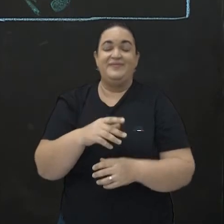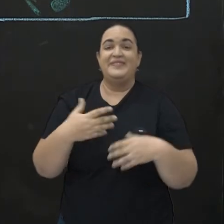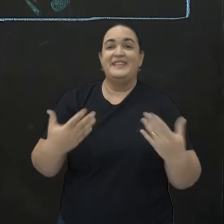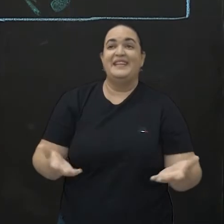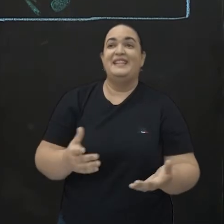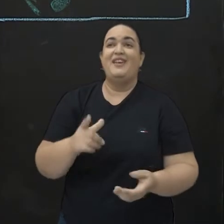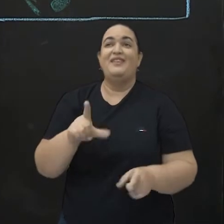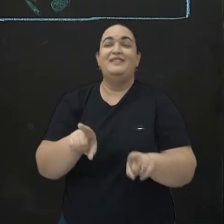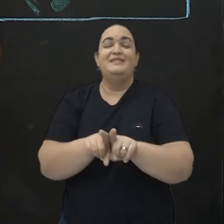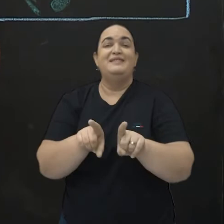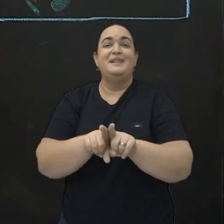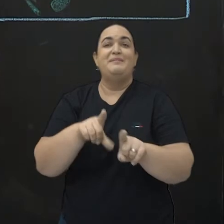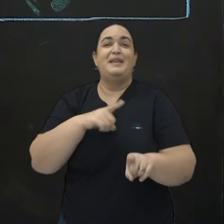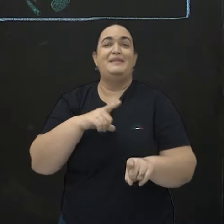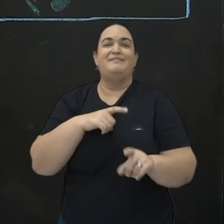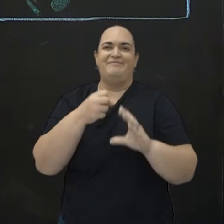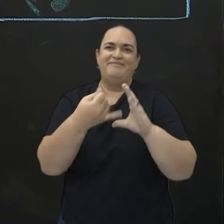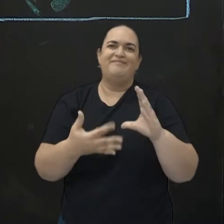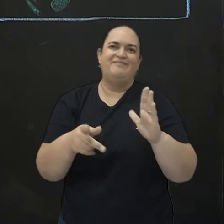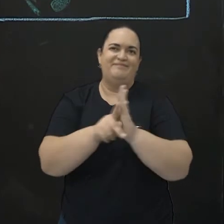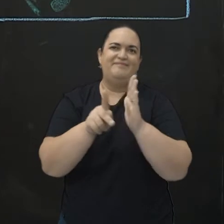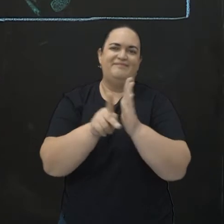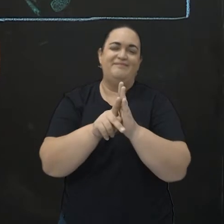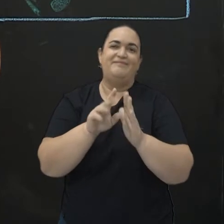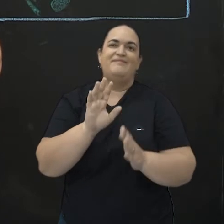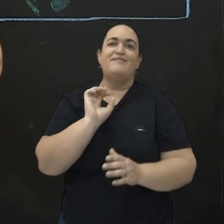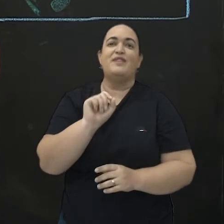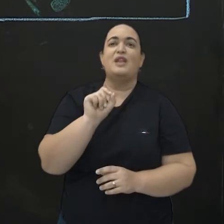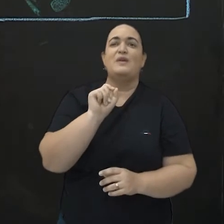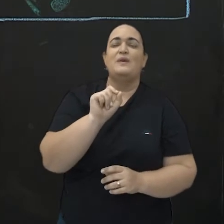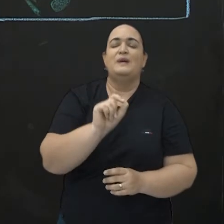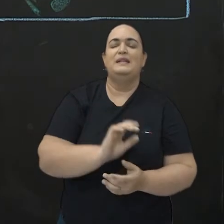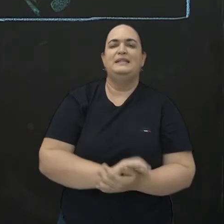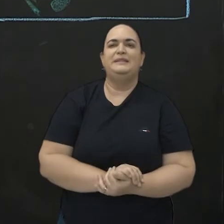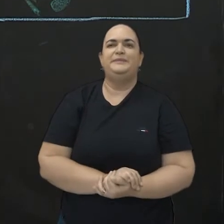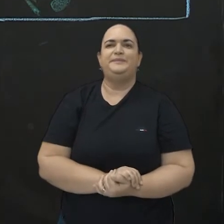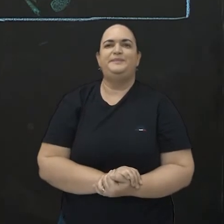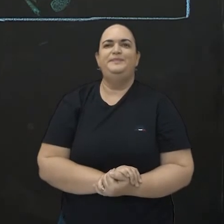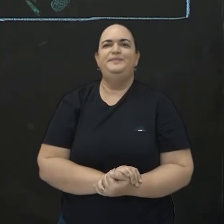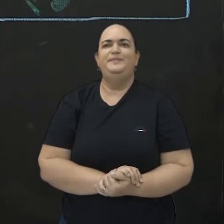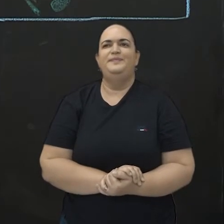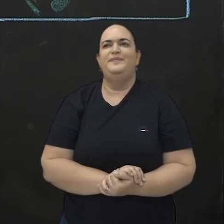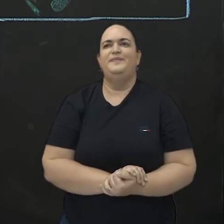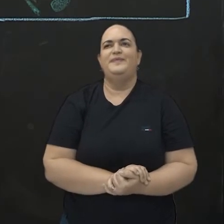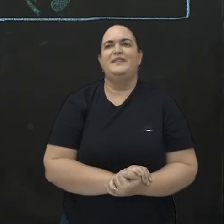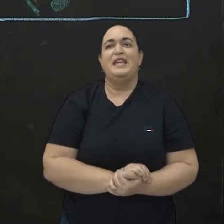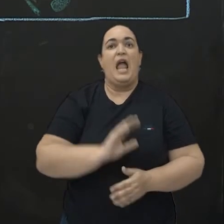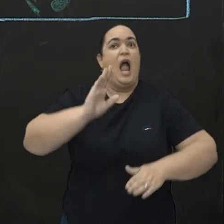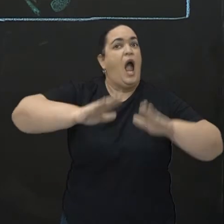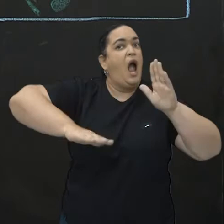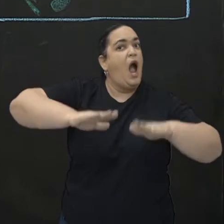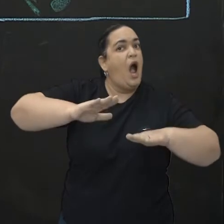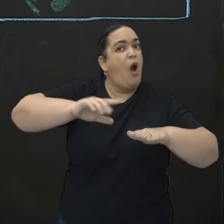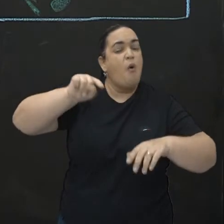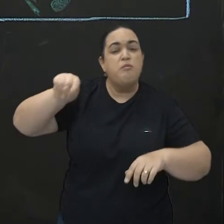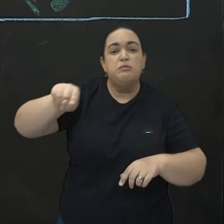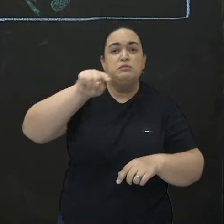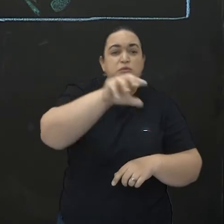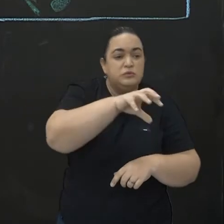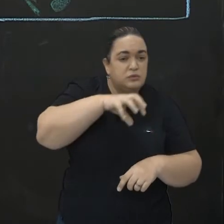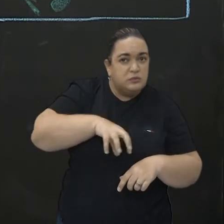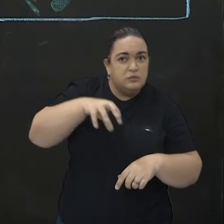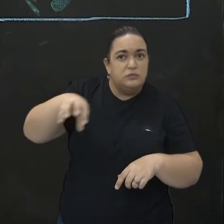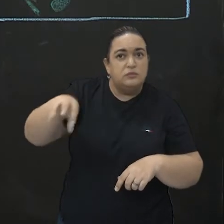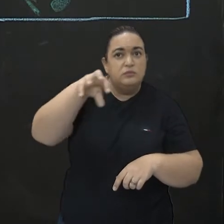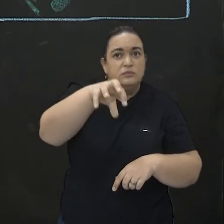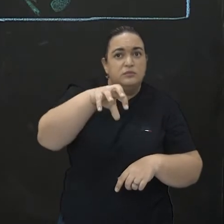então, teremos essa característica. Assim, também vamos ter situações em alguns pontos onde vai aparecer a formação